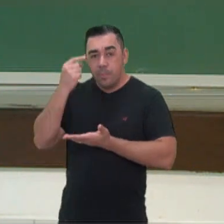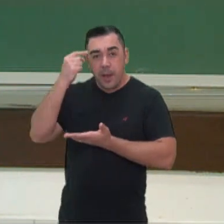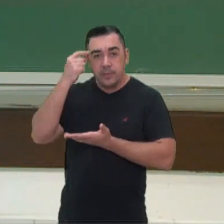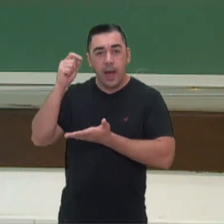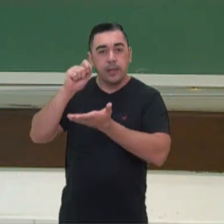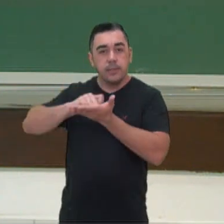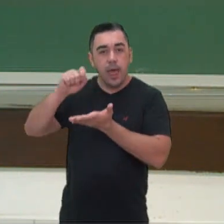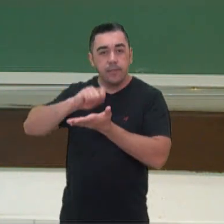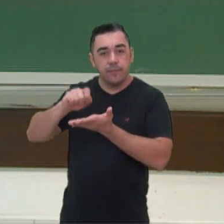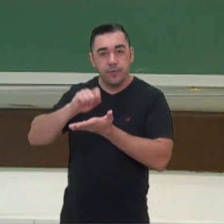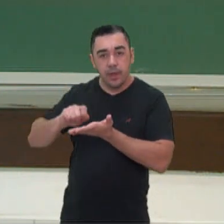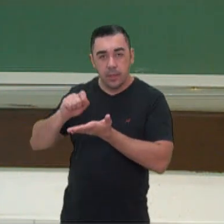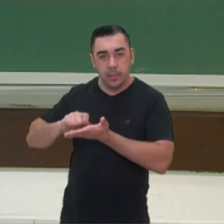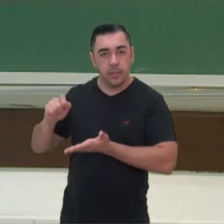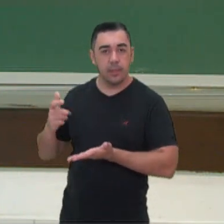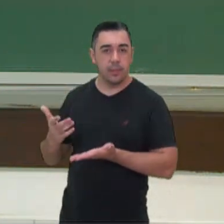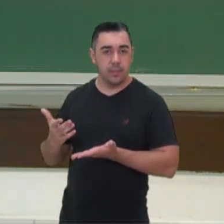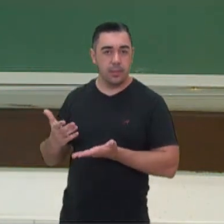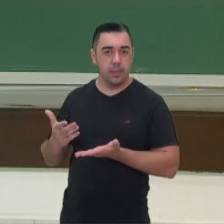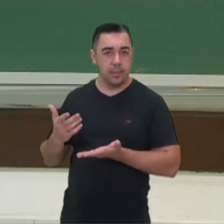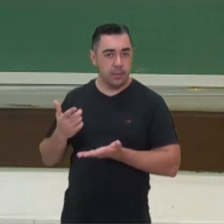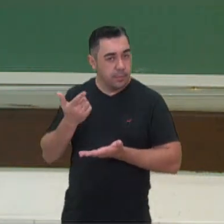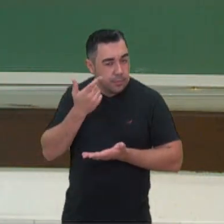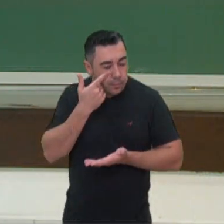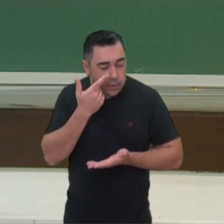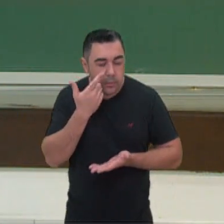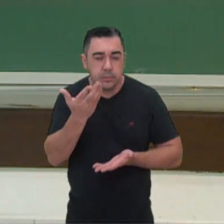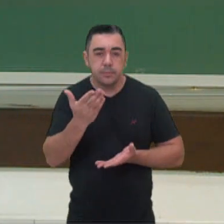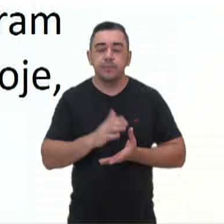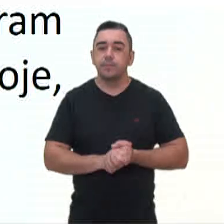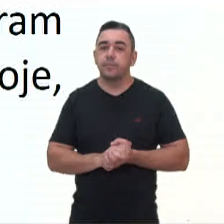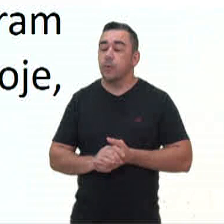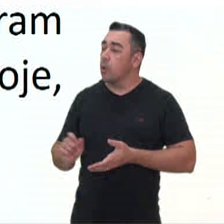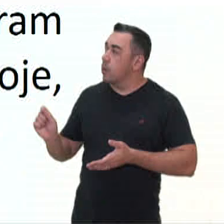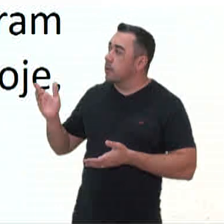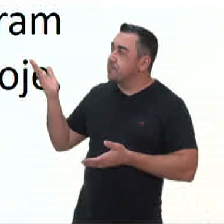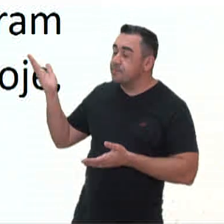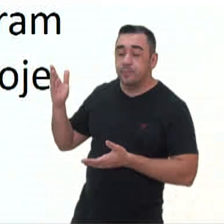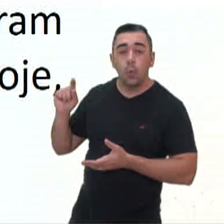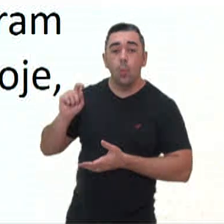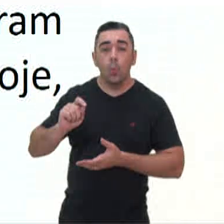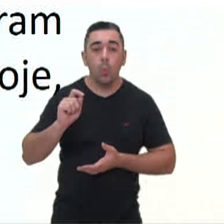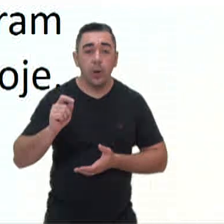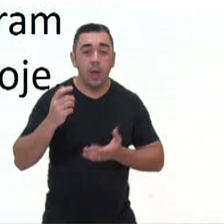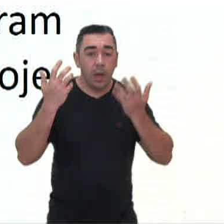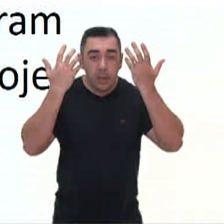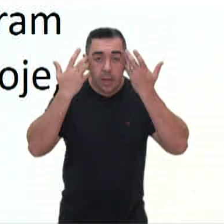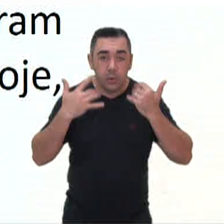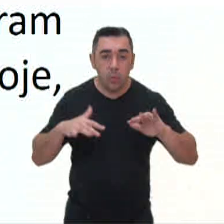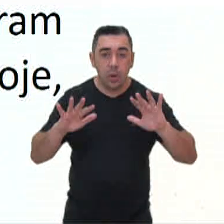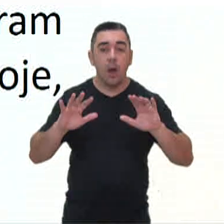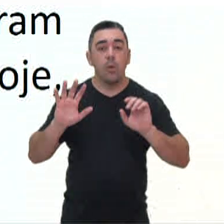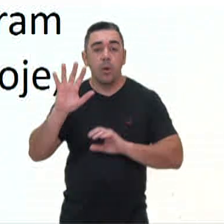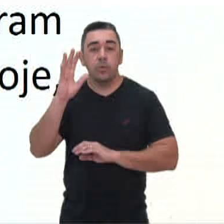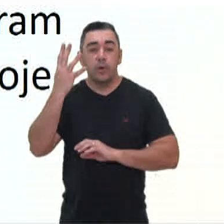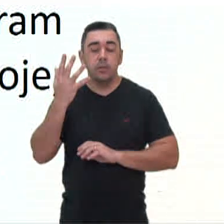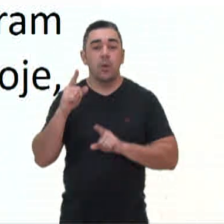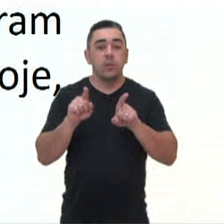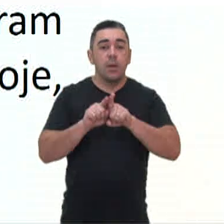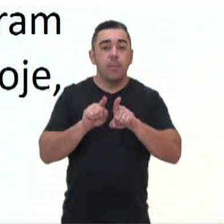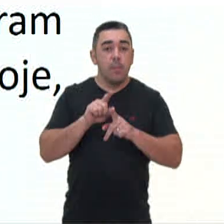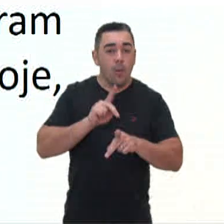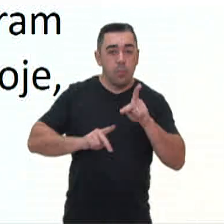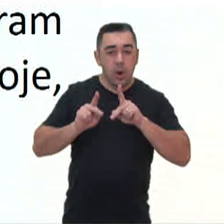posteriormente, para se ter uma ideia. Olha só, então, fatores naturais e população. O rio é um fator natural,